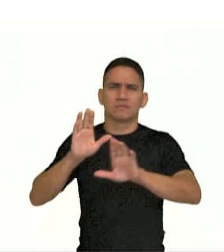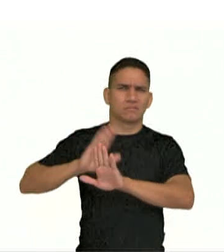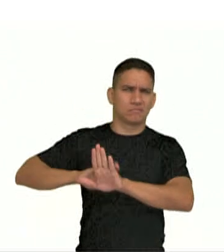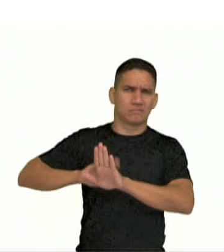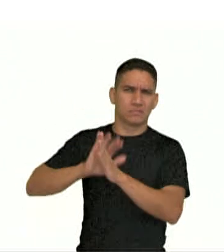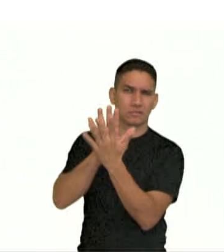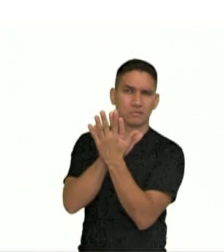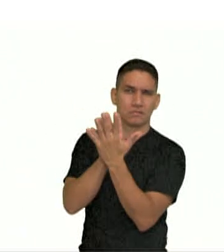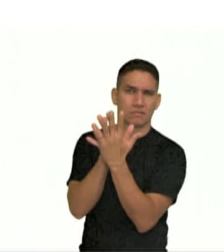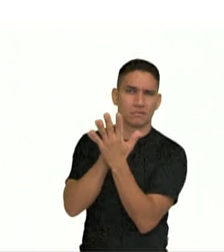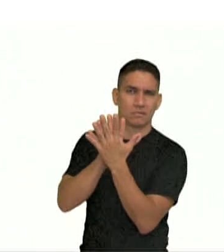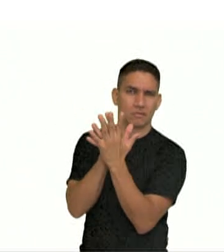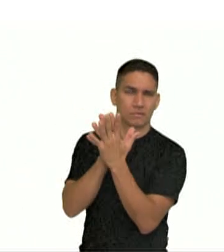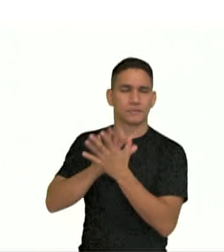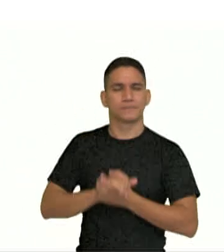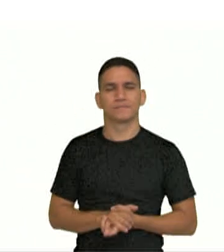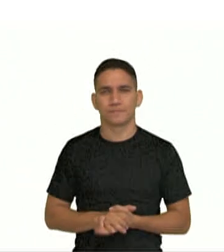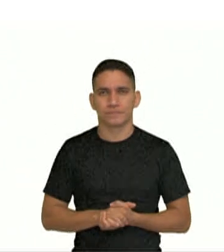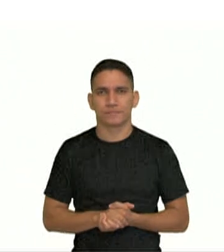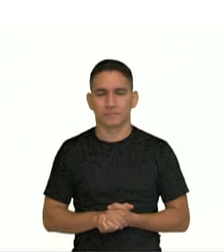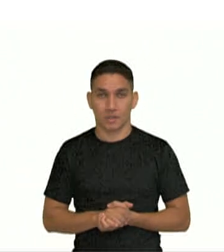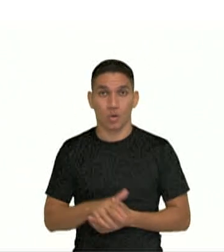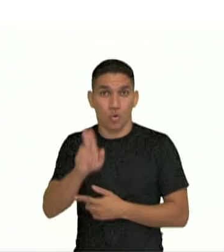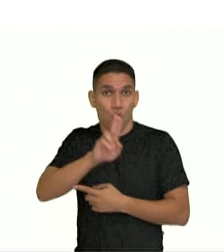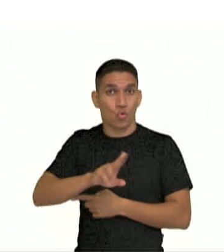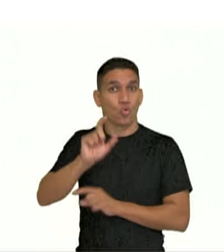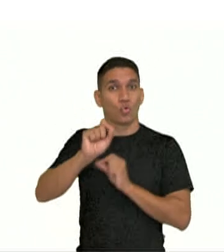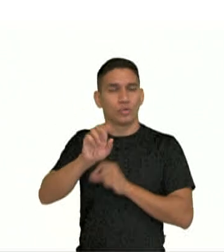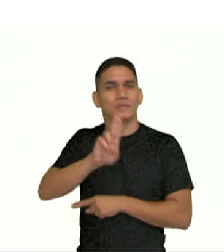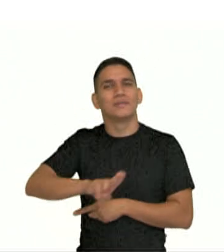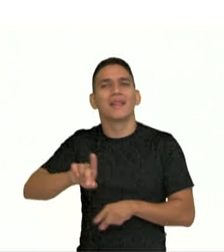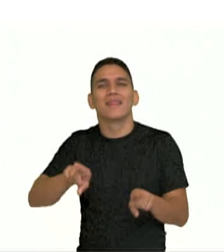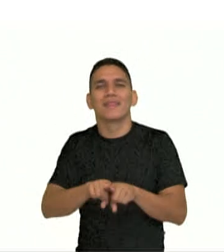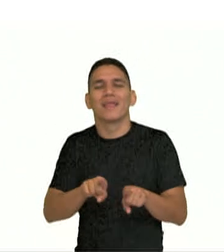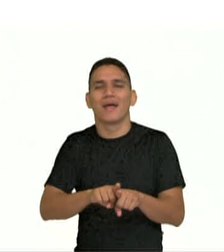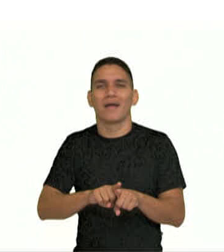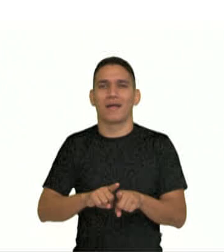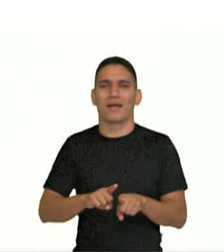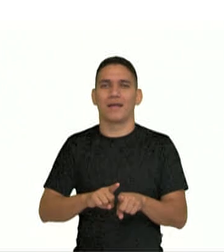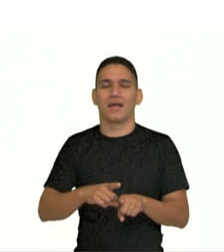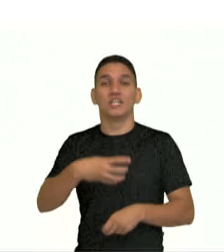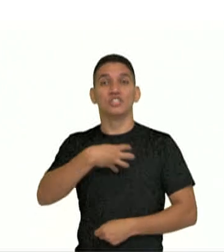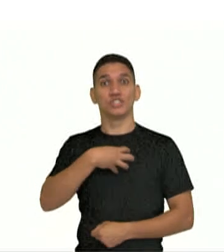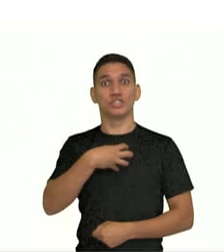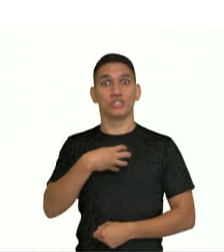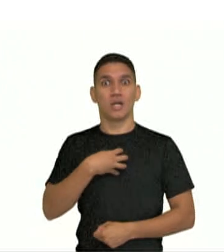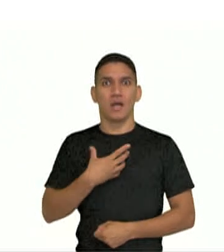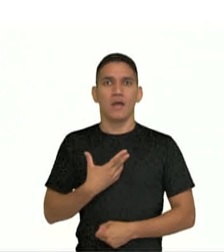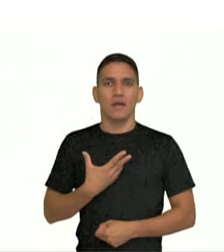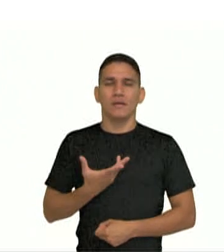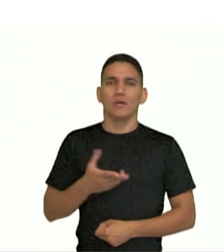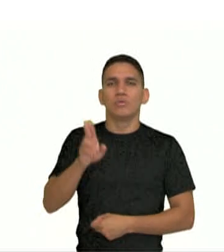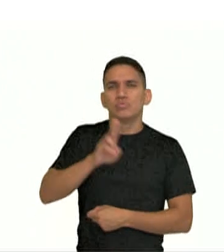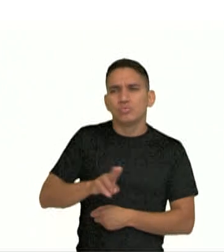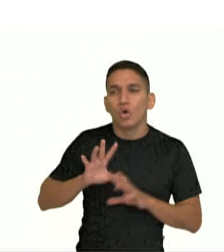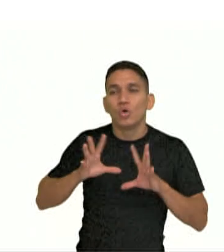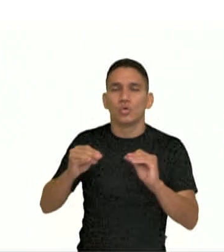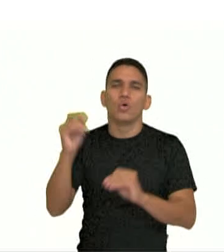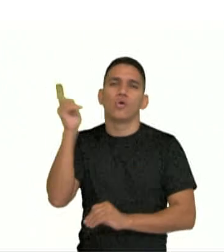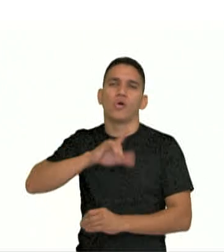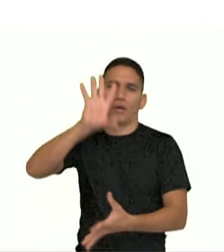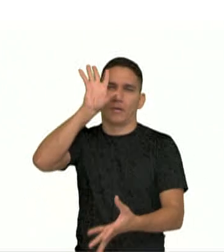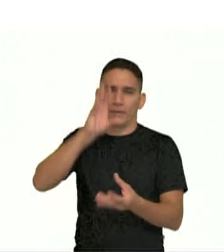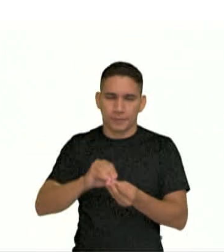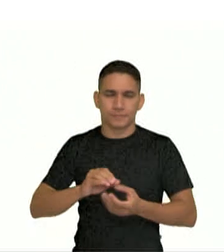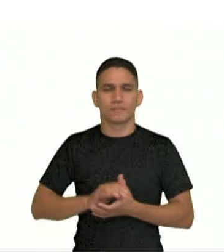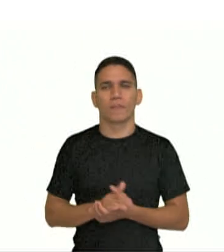sentido. Usar entonação e volume de voz, que todos possam compreender. Então,